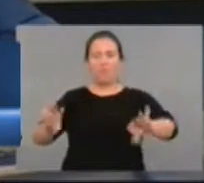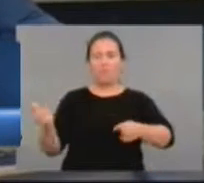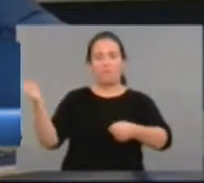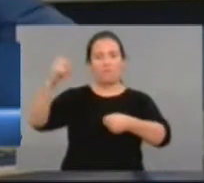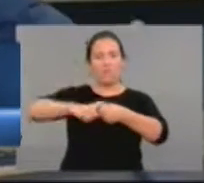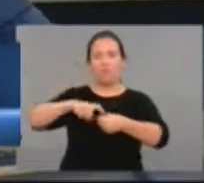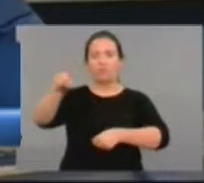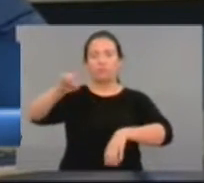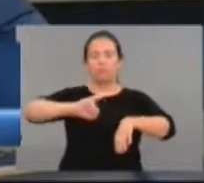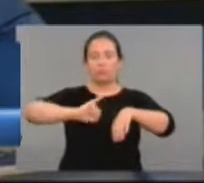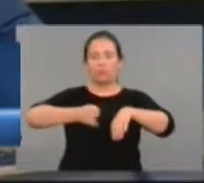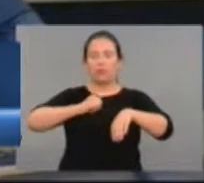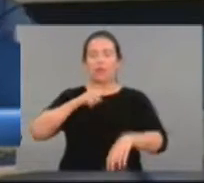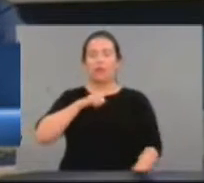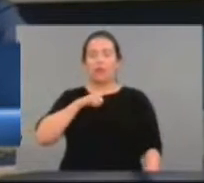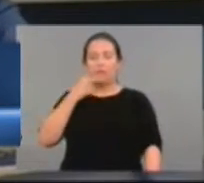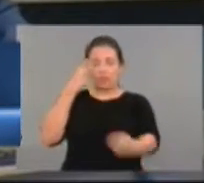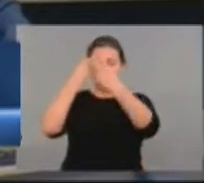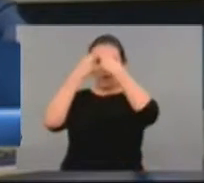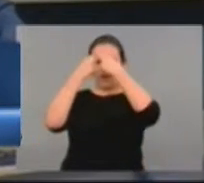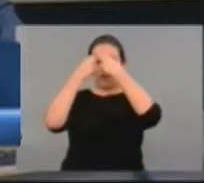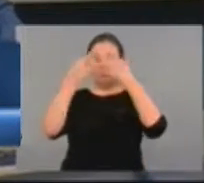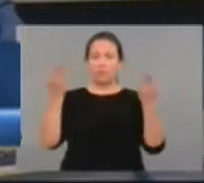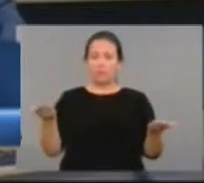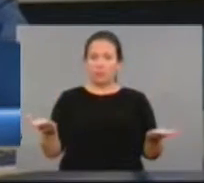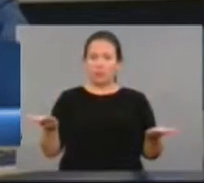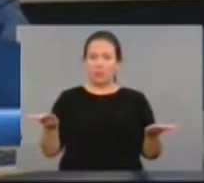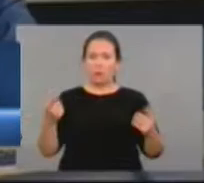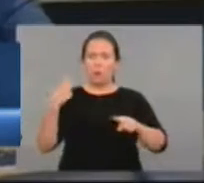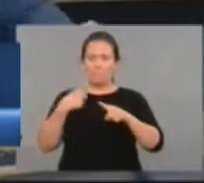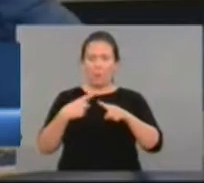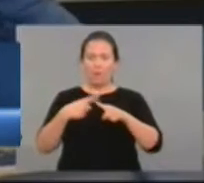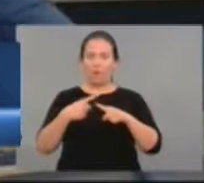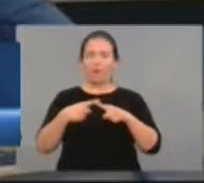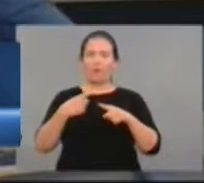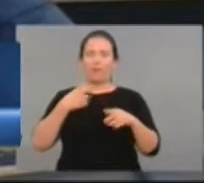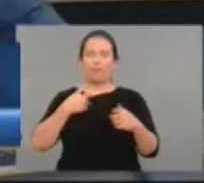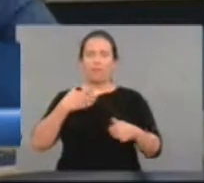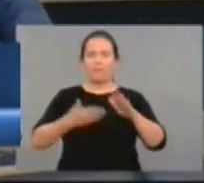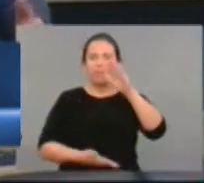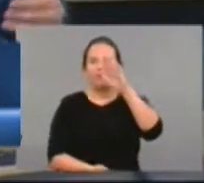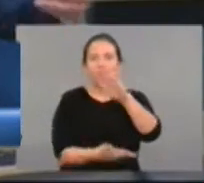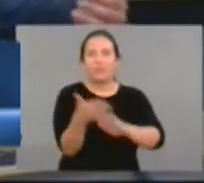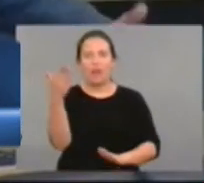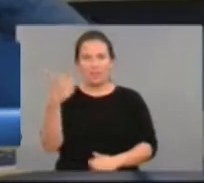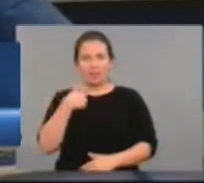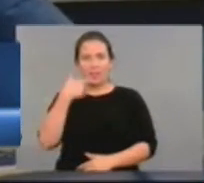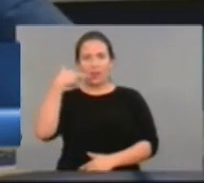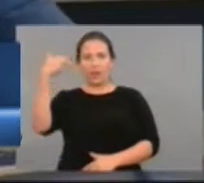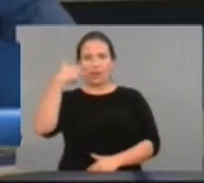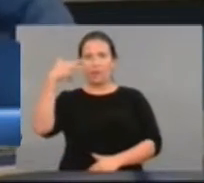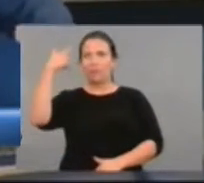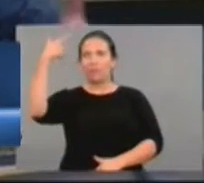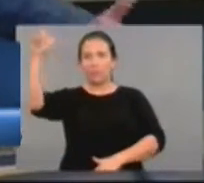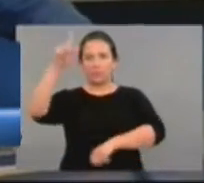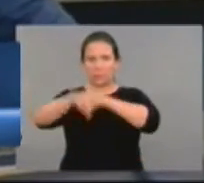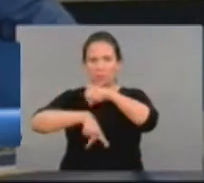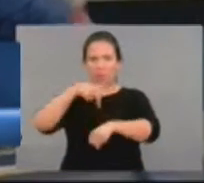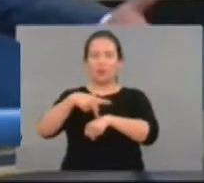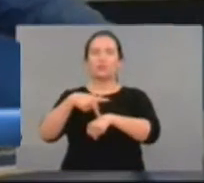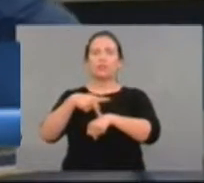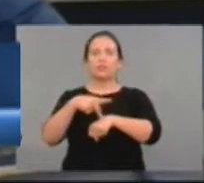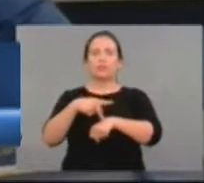aqui um trauma desse você você vem para um estrangeiro que vem um um um